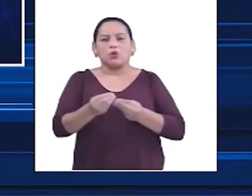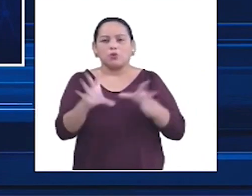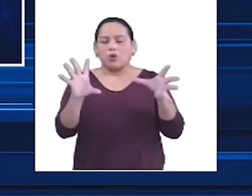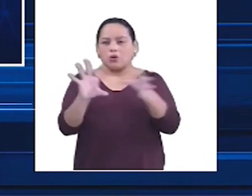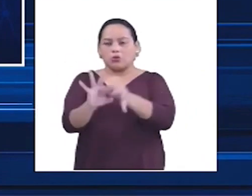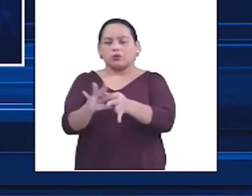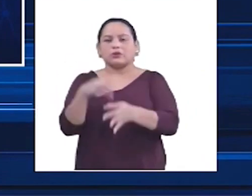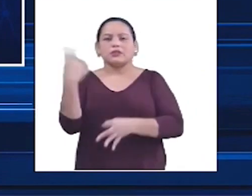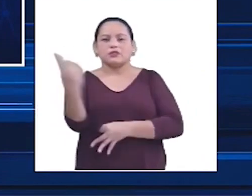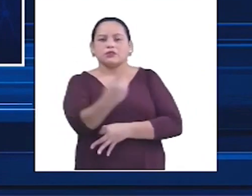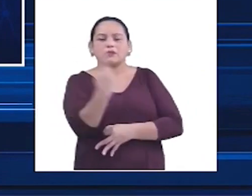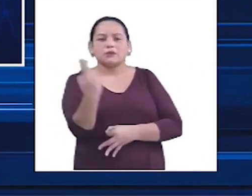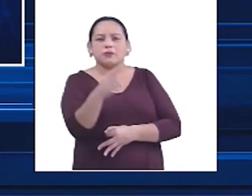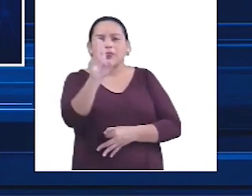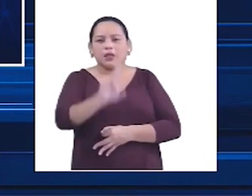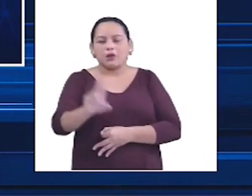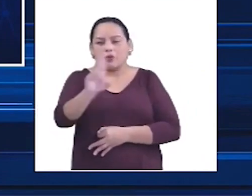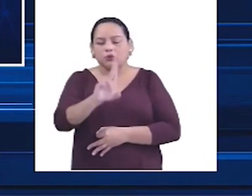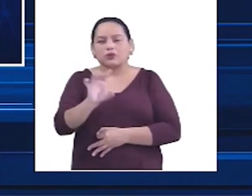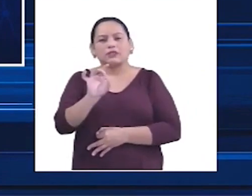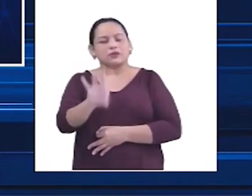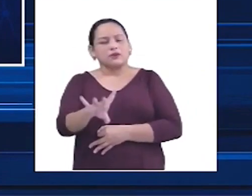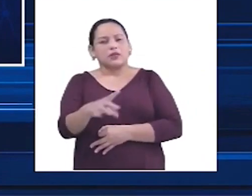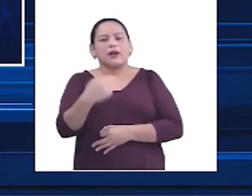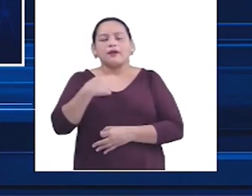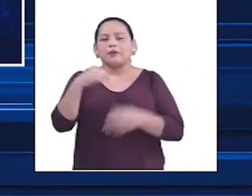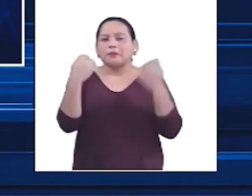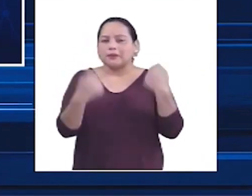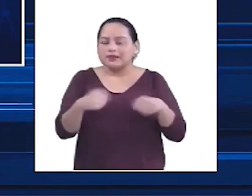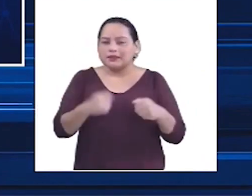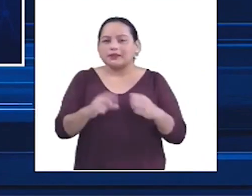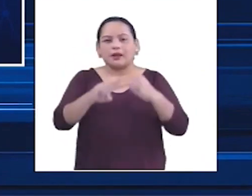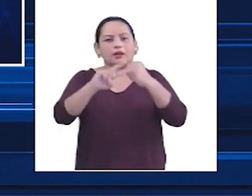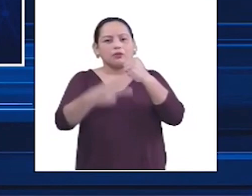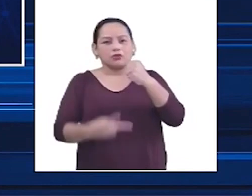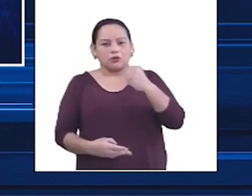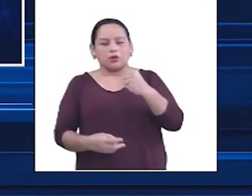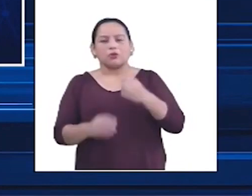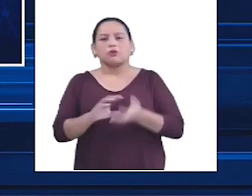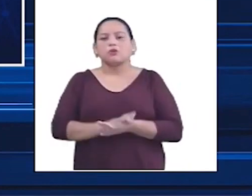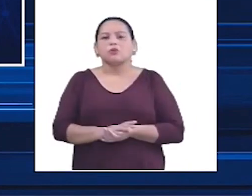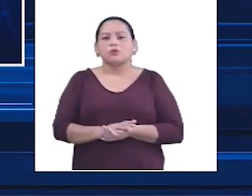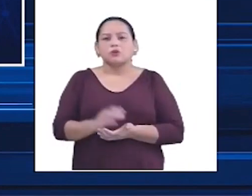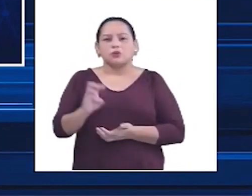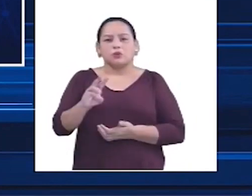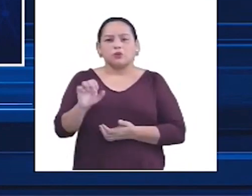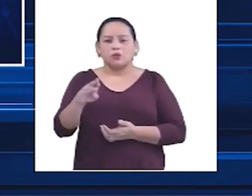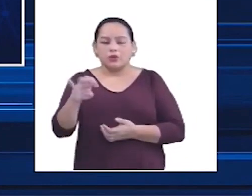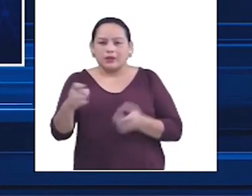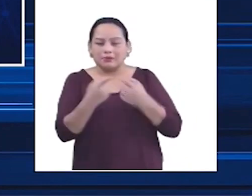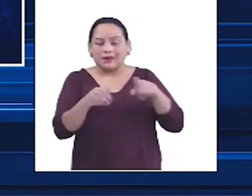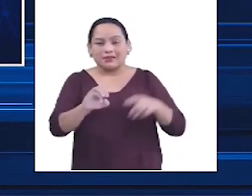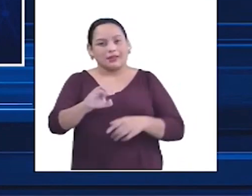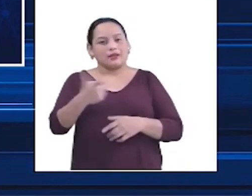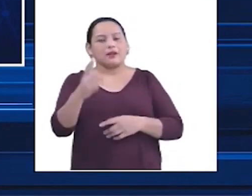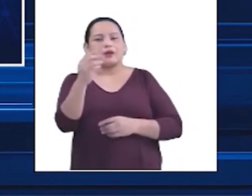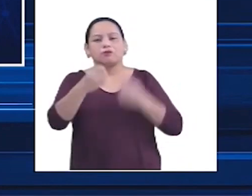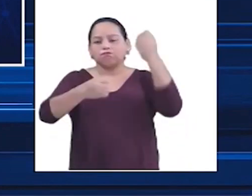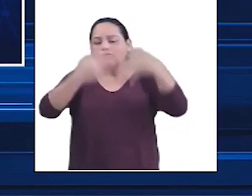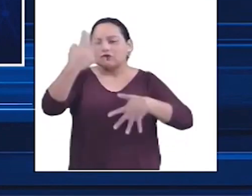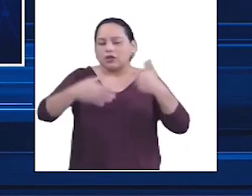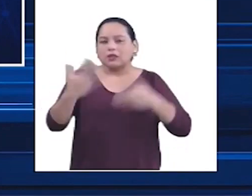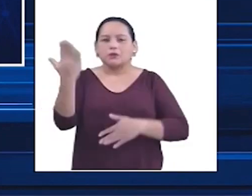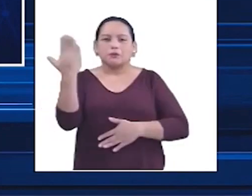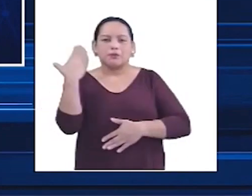contexto onde ele está sendo utilizado, seja singular, eu devo sempre conjugá-lo com were. Isso, claro, quando eu estiver falando de passado,